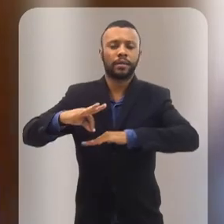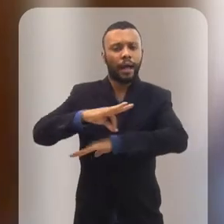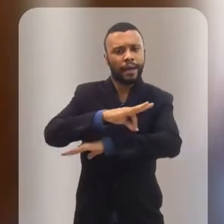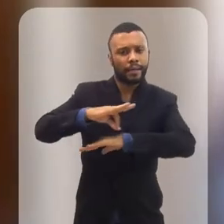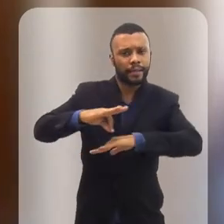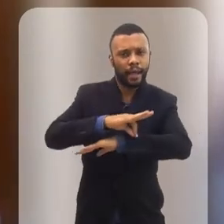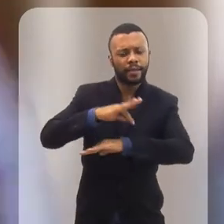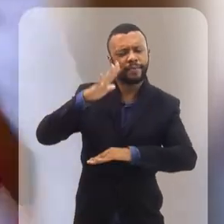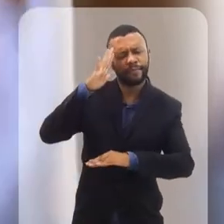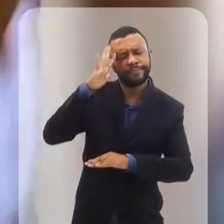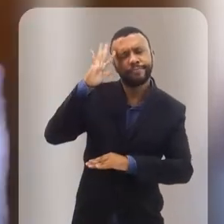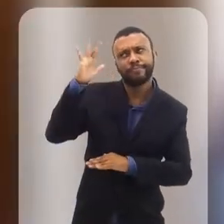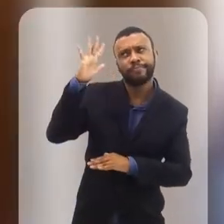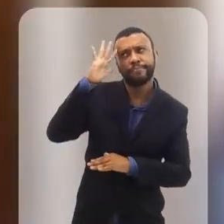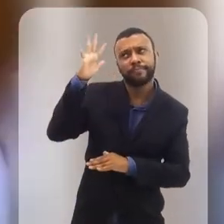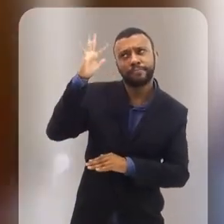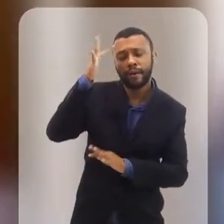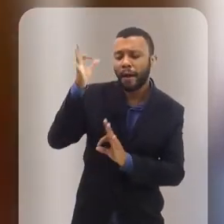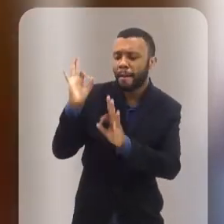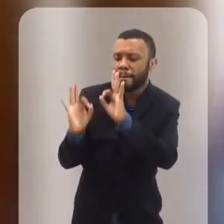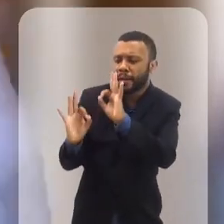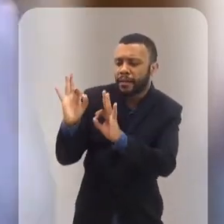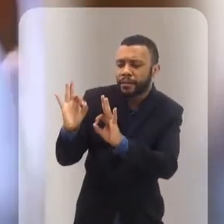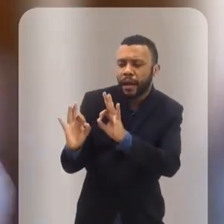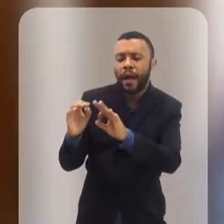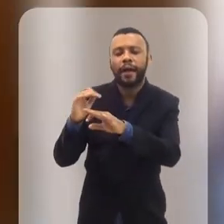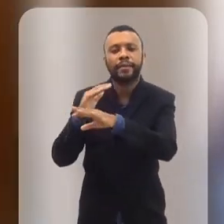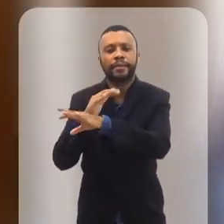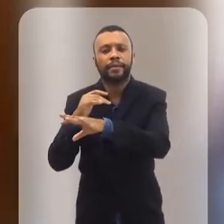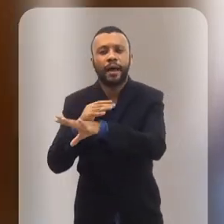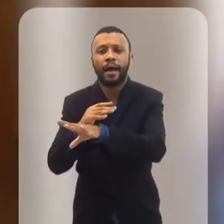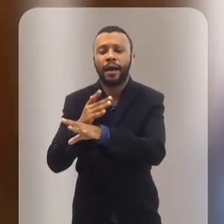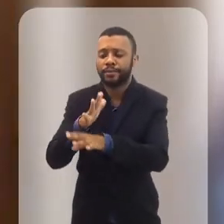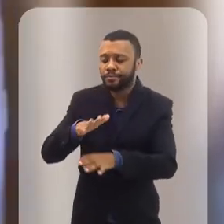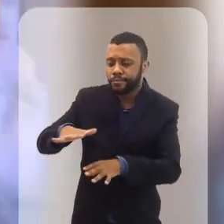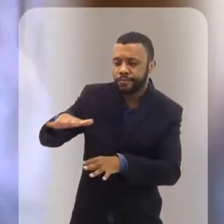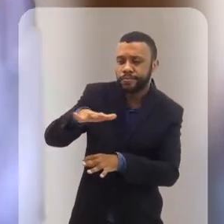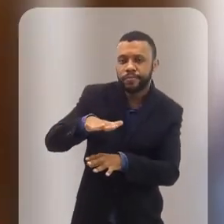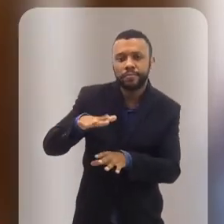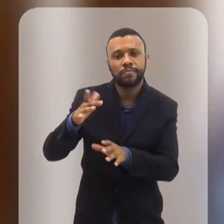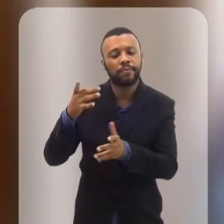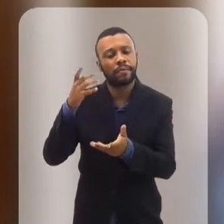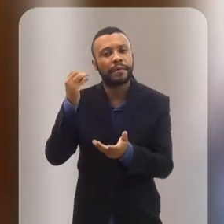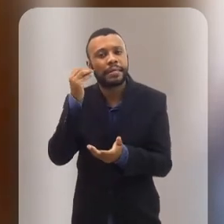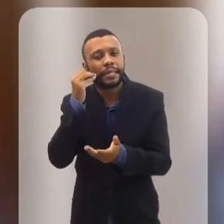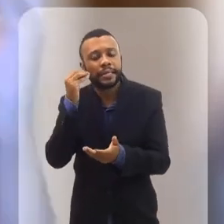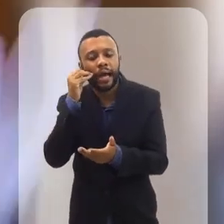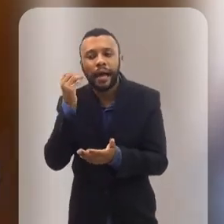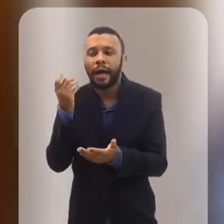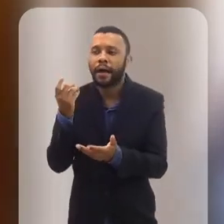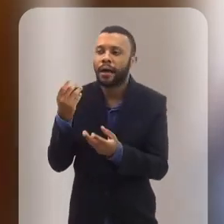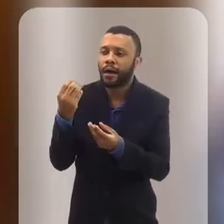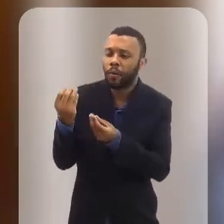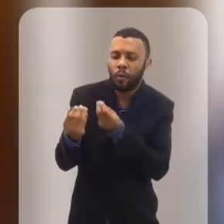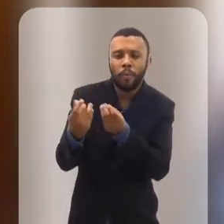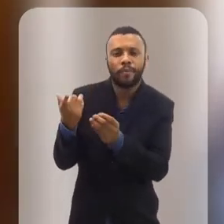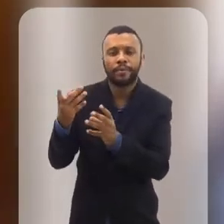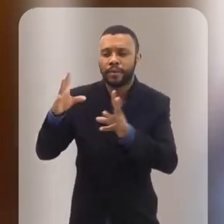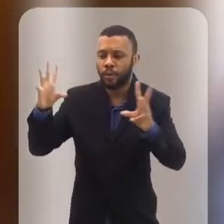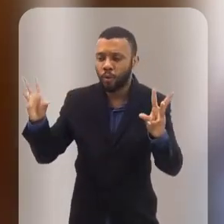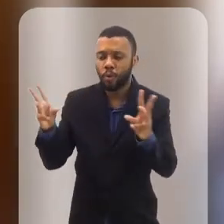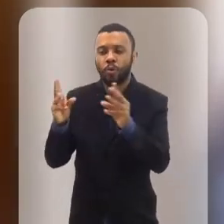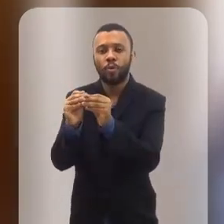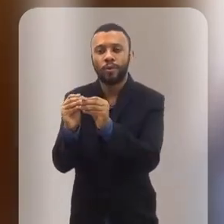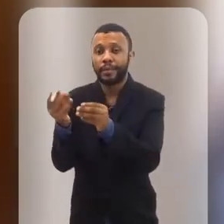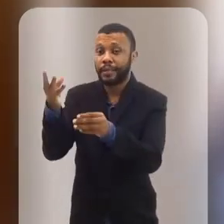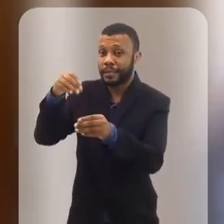arquitetos que vão planejar essas cidades, né, esses mundos, vão ter que fazer eles todos de uma renderizar